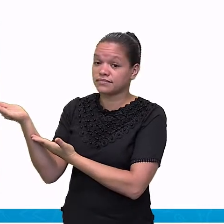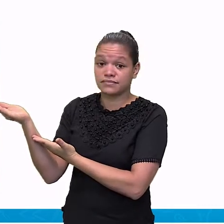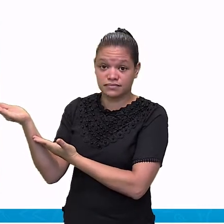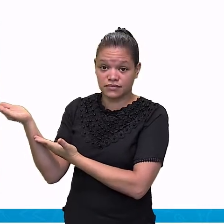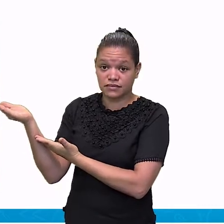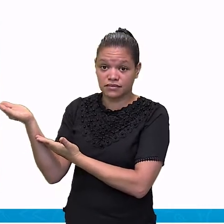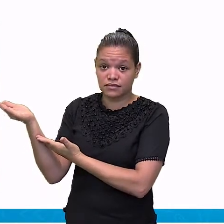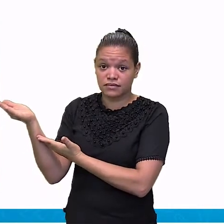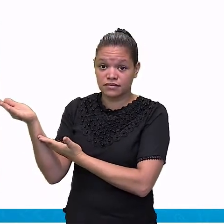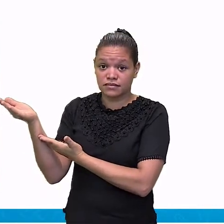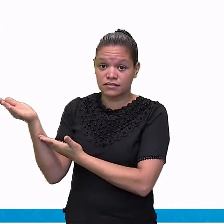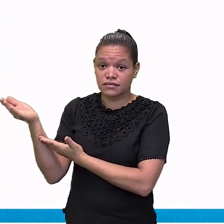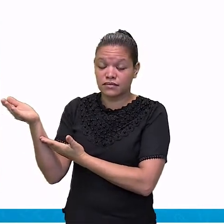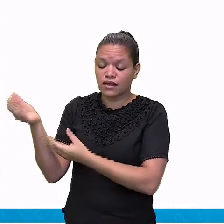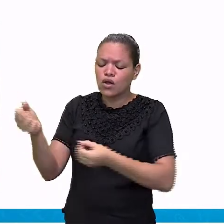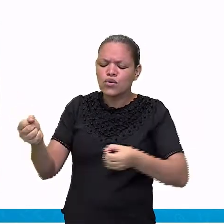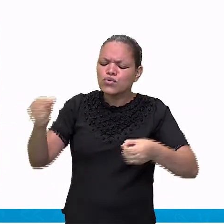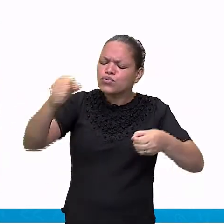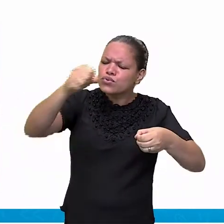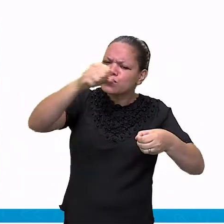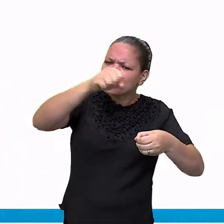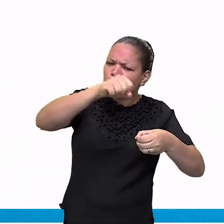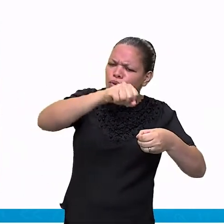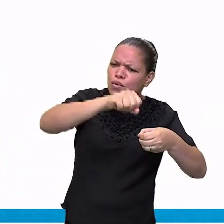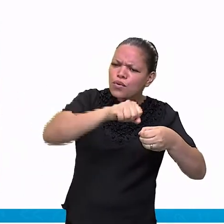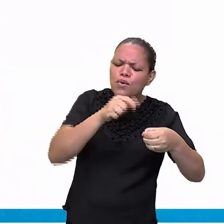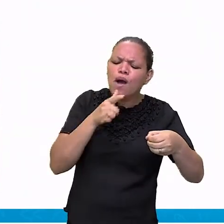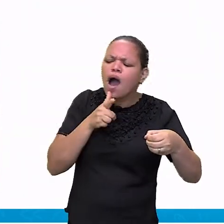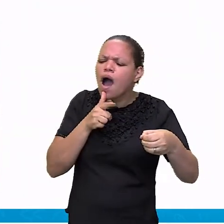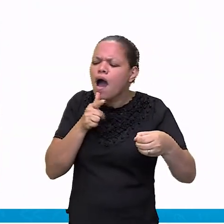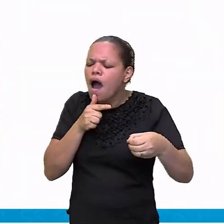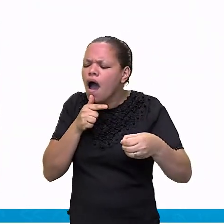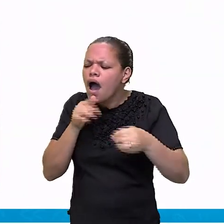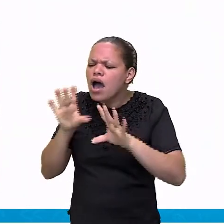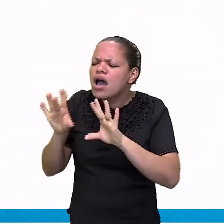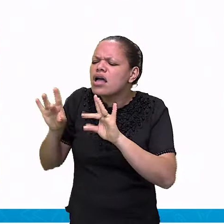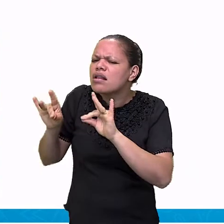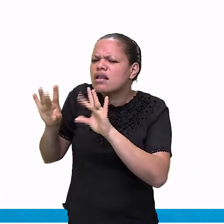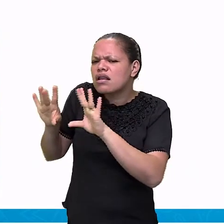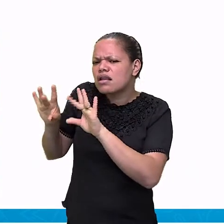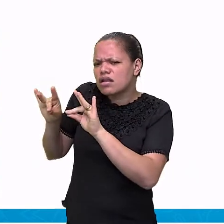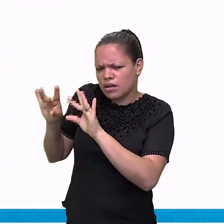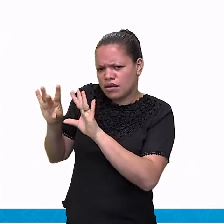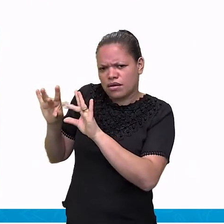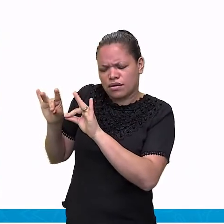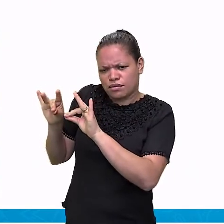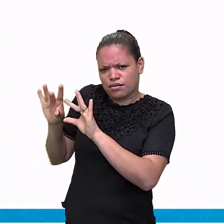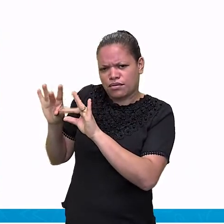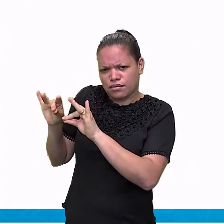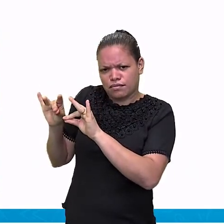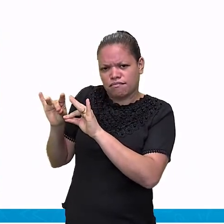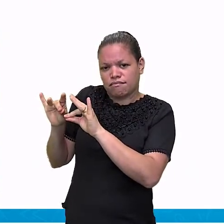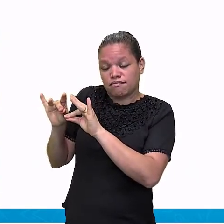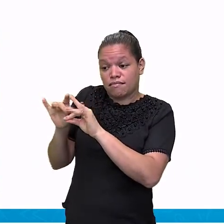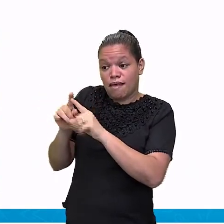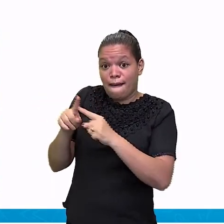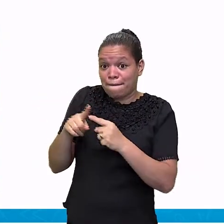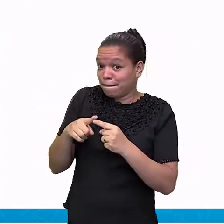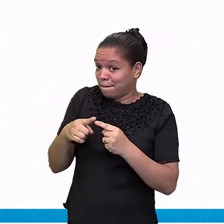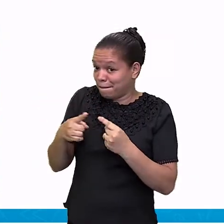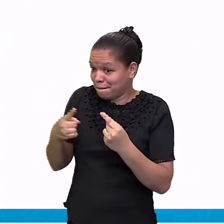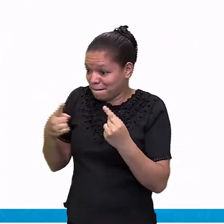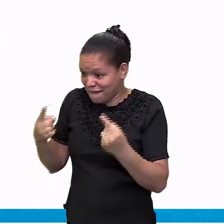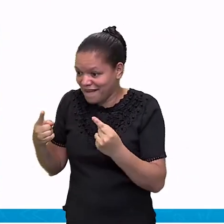Bem molinho, ele escorre. Mas no momento em que eu congelei o suco, o